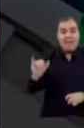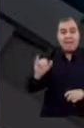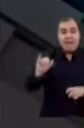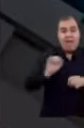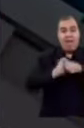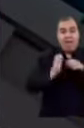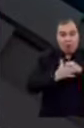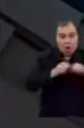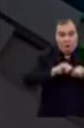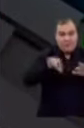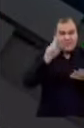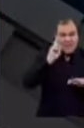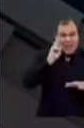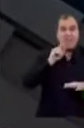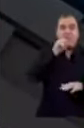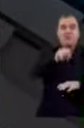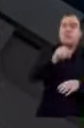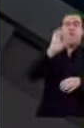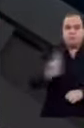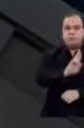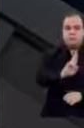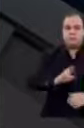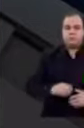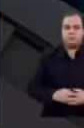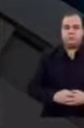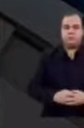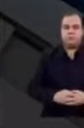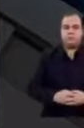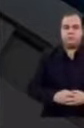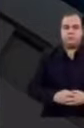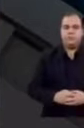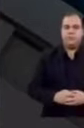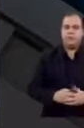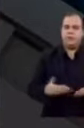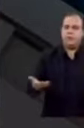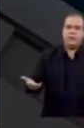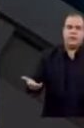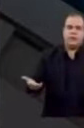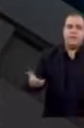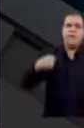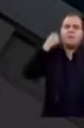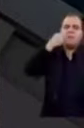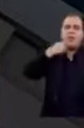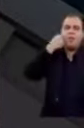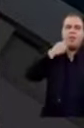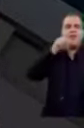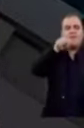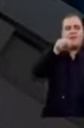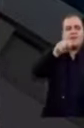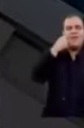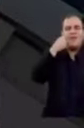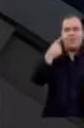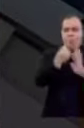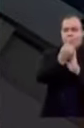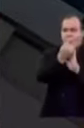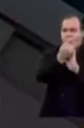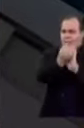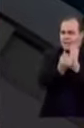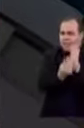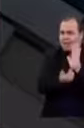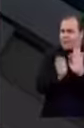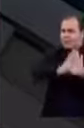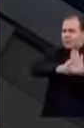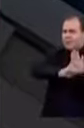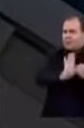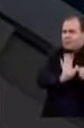pisoteadas pelos seus colegas, e a senhora não fez nada. Senadora, a senhora derrubou o veto do dito orçamento secreto. Esse